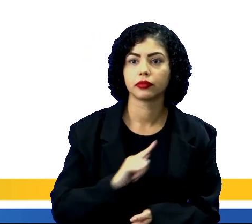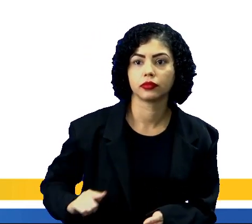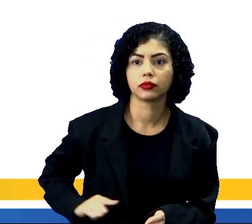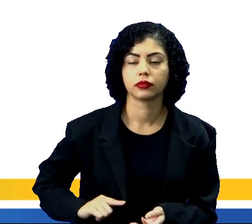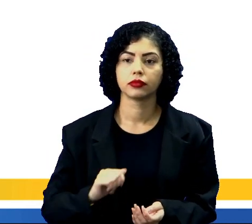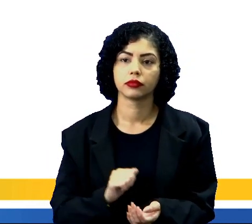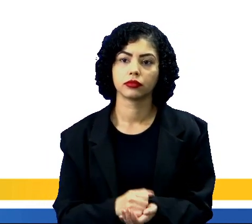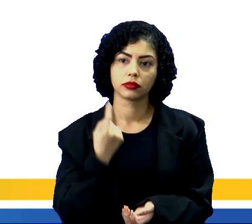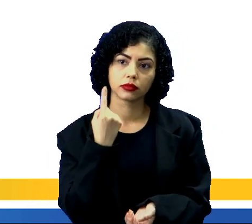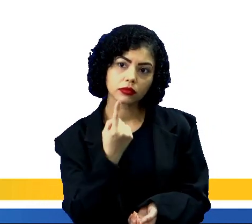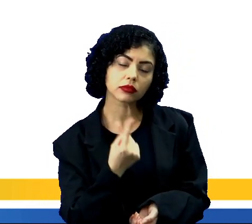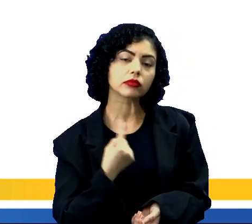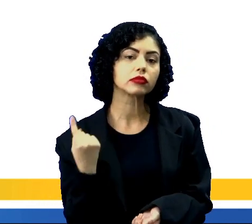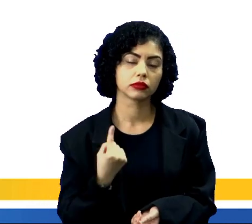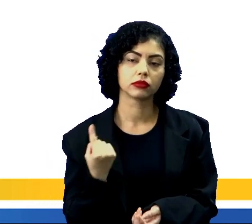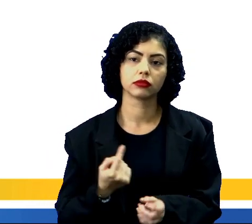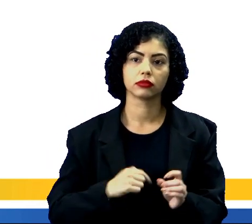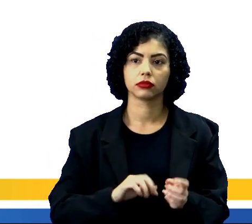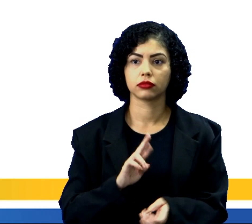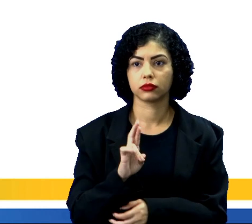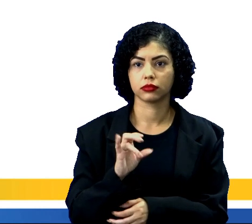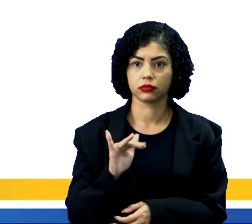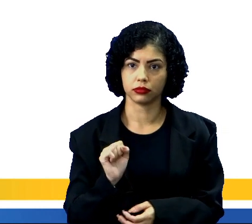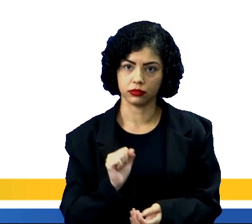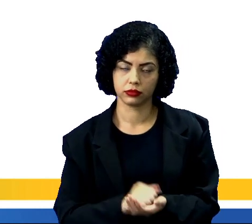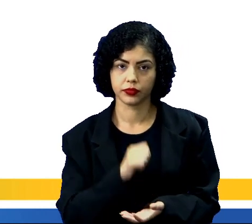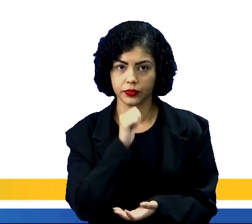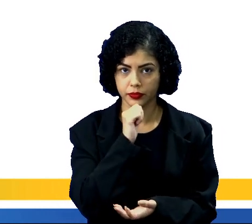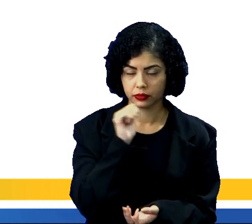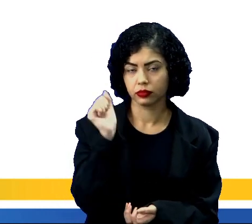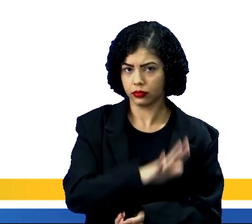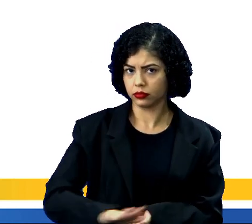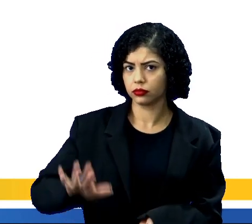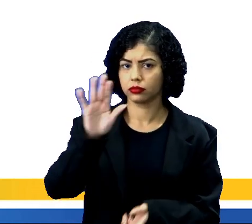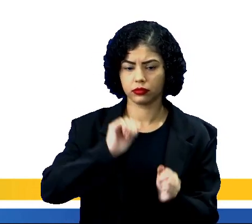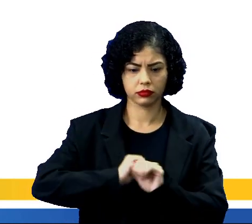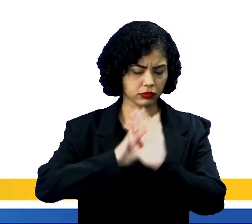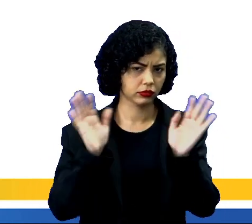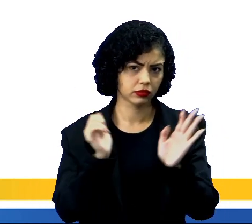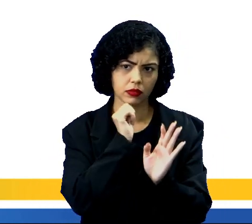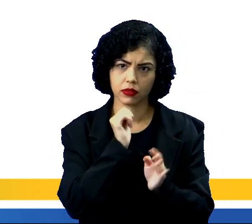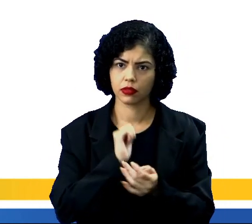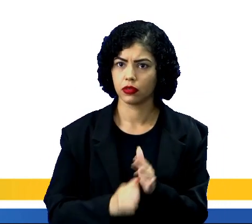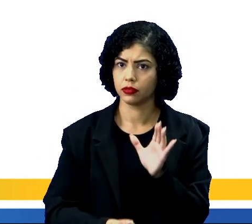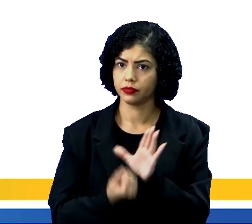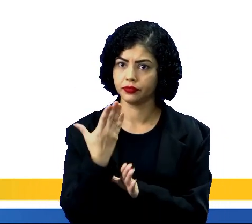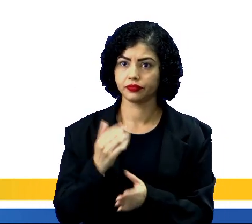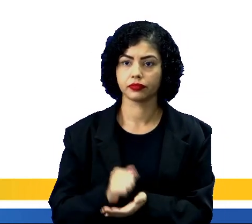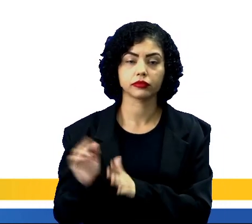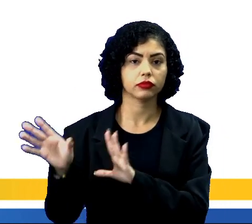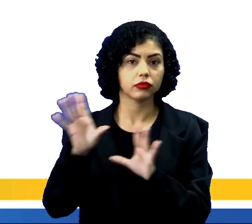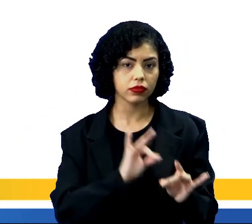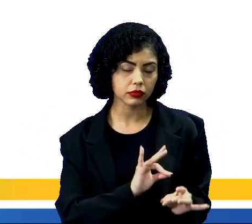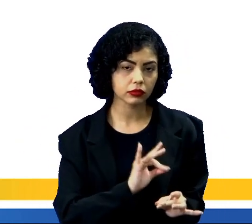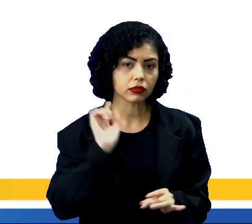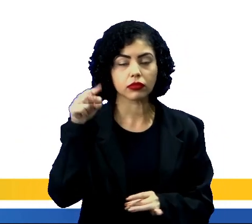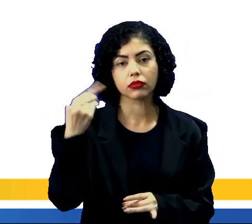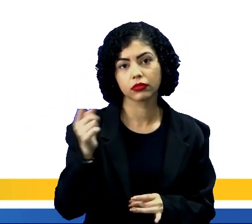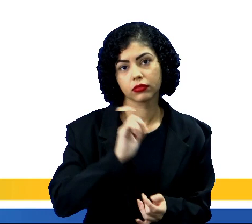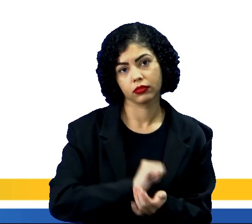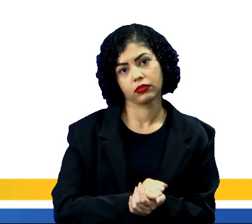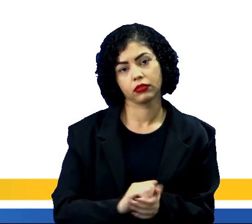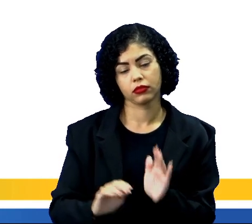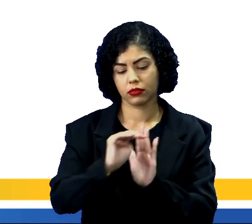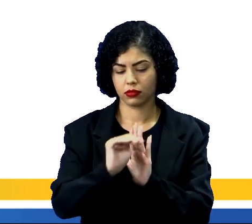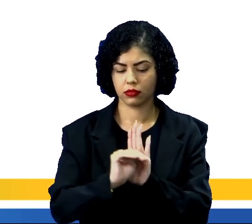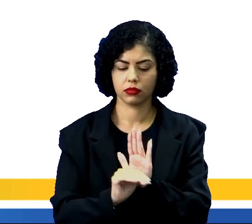por um único rei. Esse rei, lógico, ele era de origem patrícia, ou seja, vinha de origem daquela classe